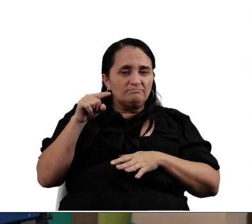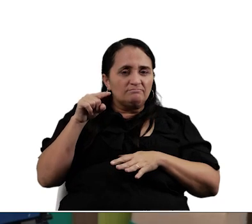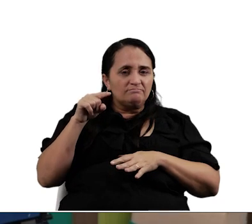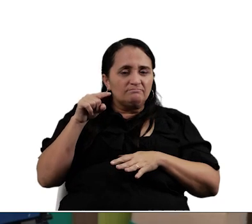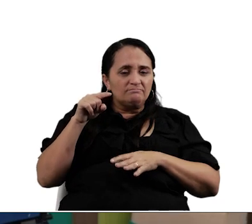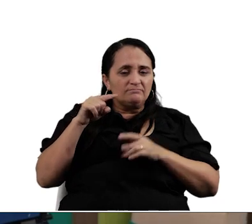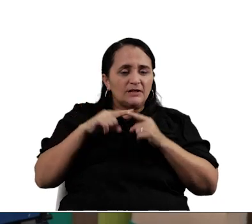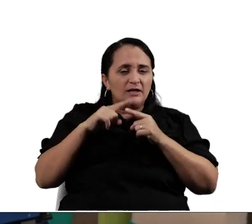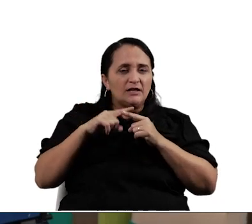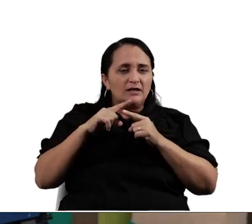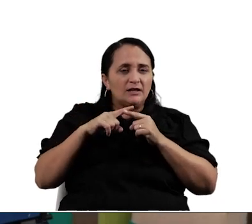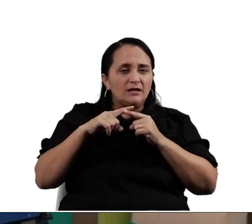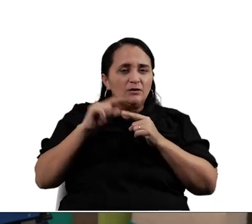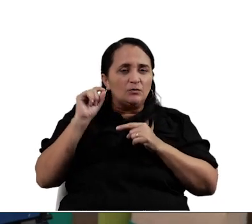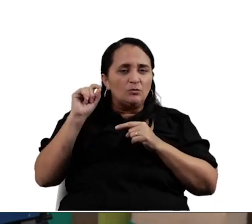Era